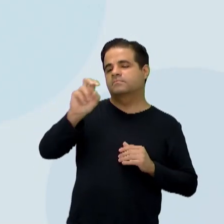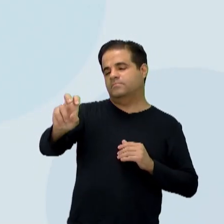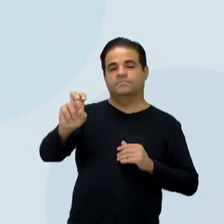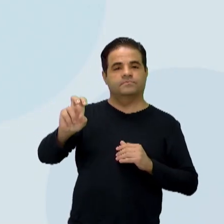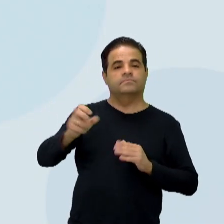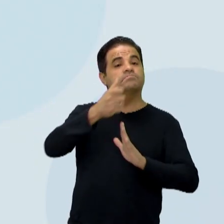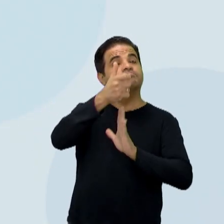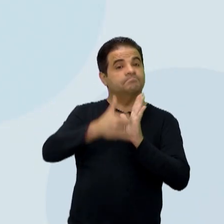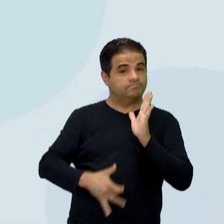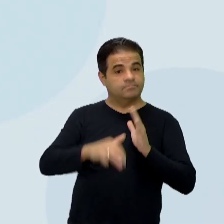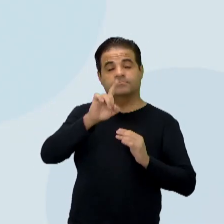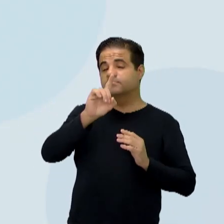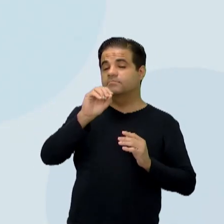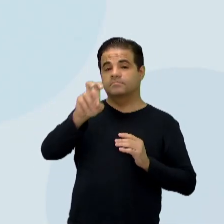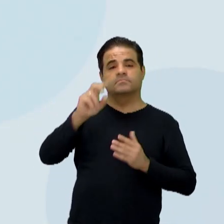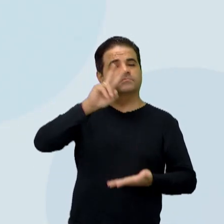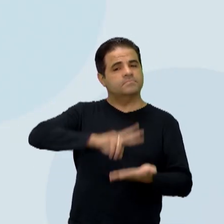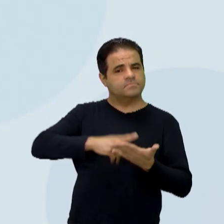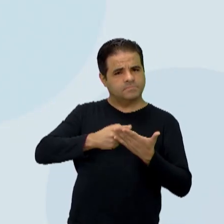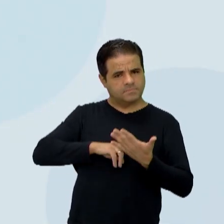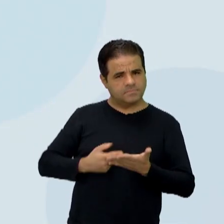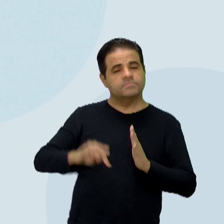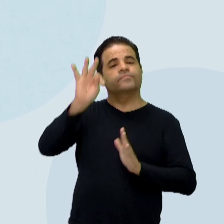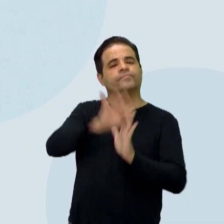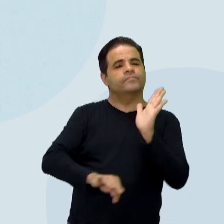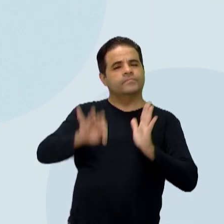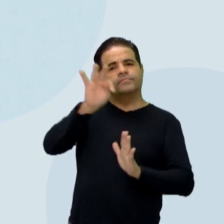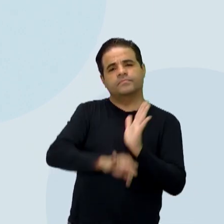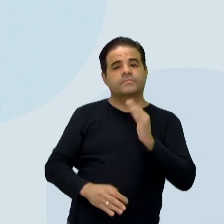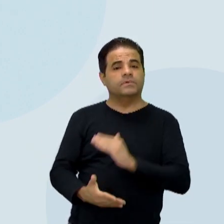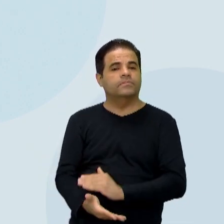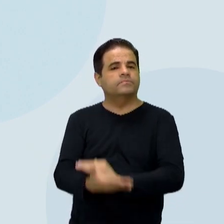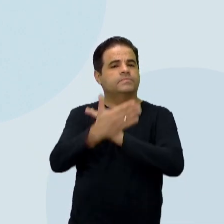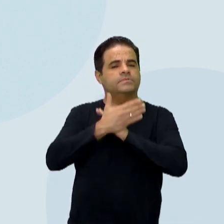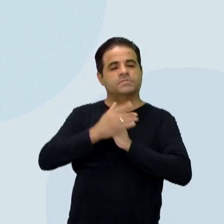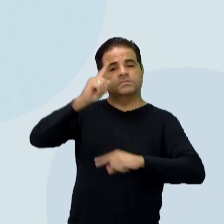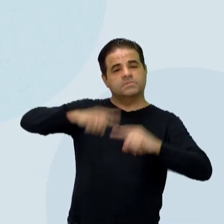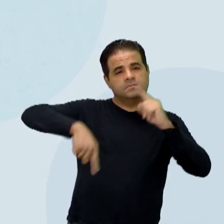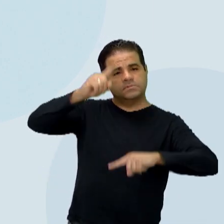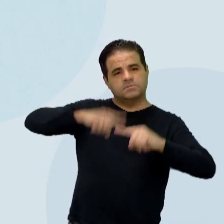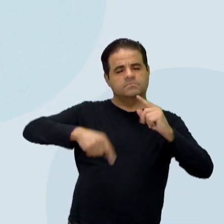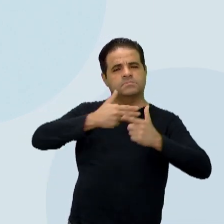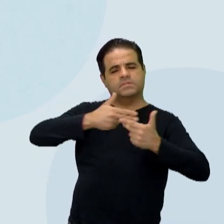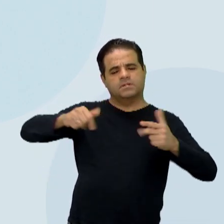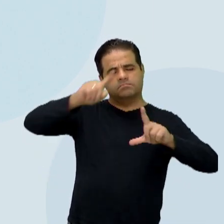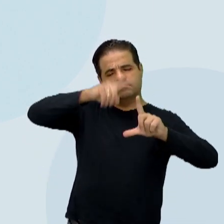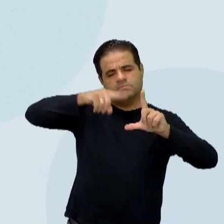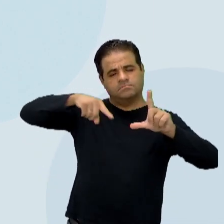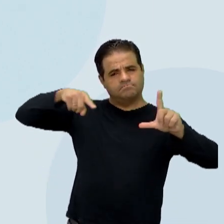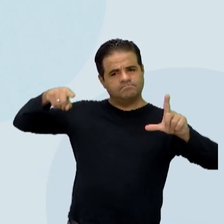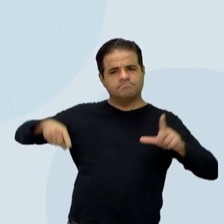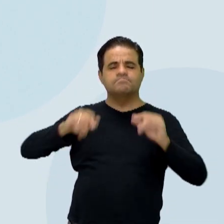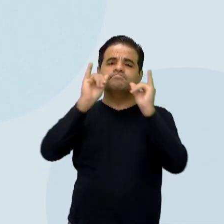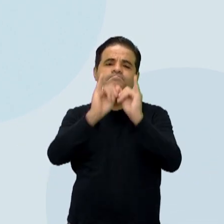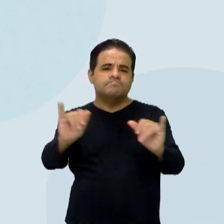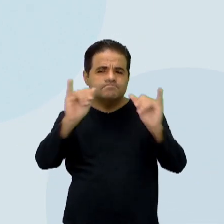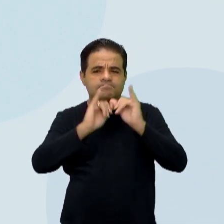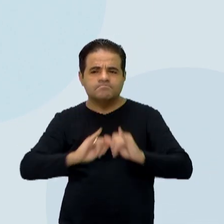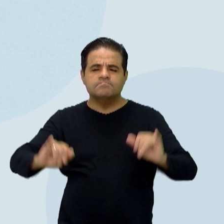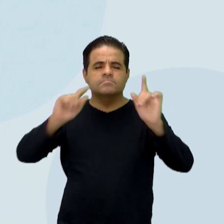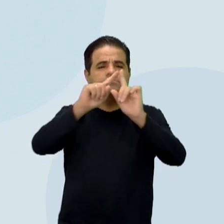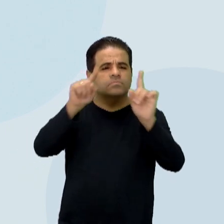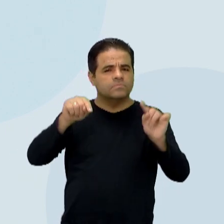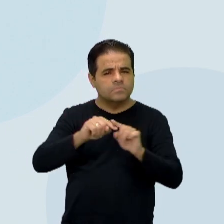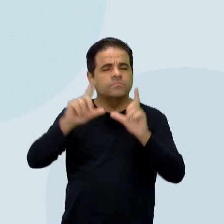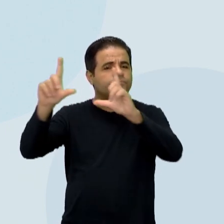né? O descritor D05. Interpretar texto com auxílio de material gráfico diverso, que seria propagandas,